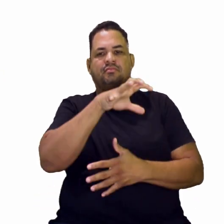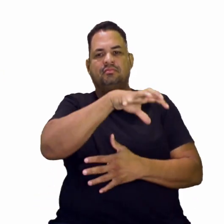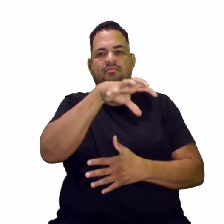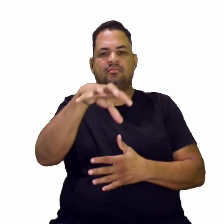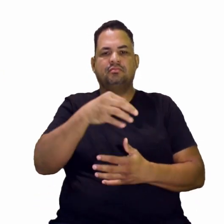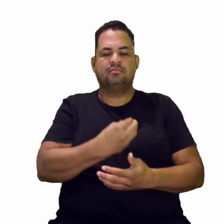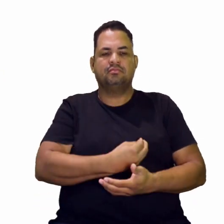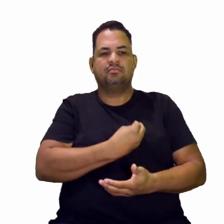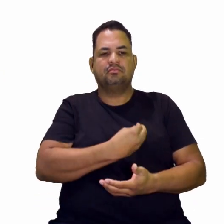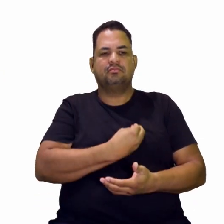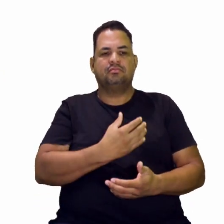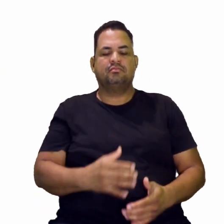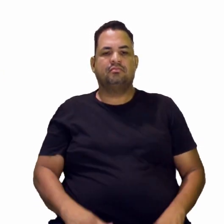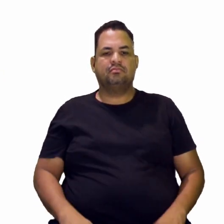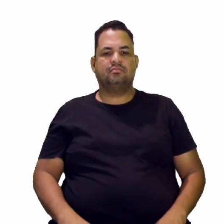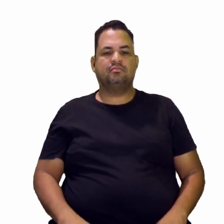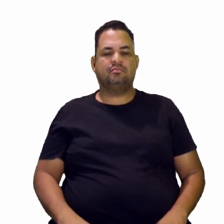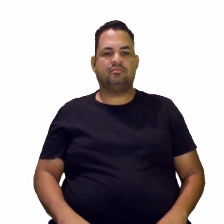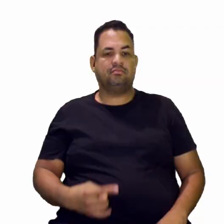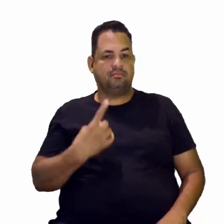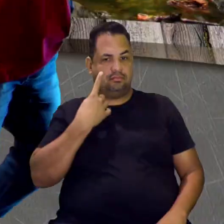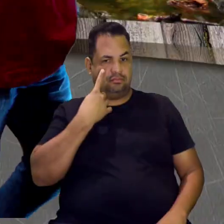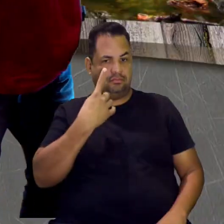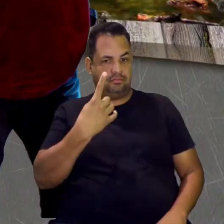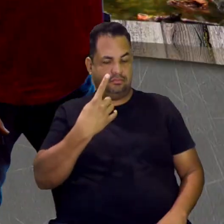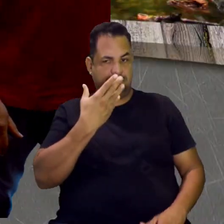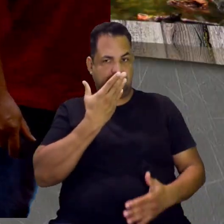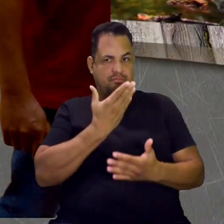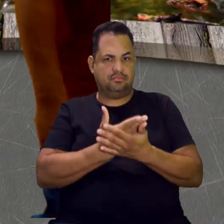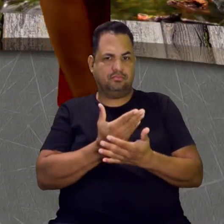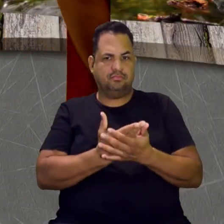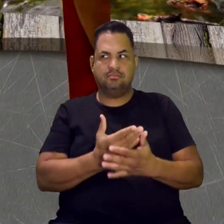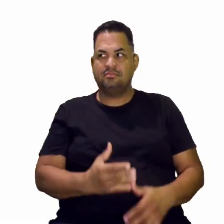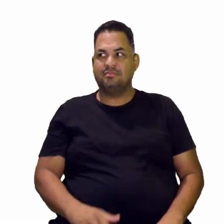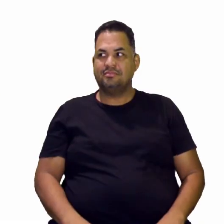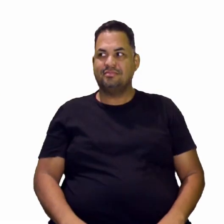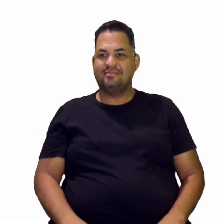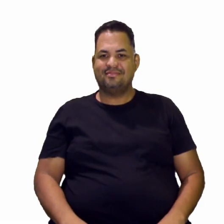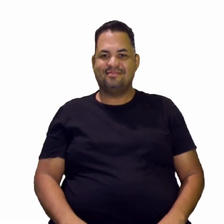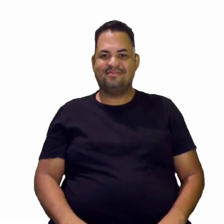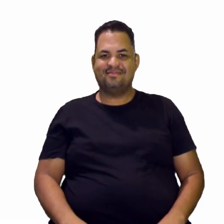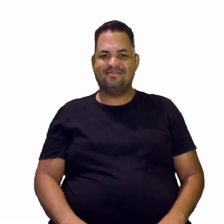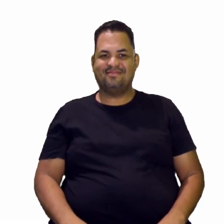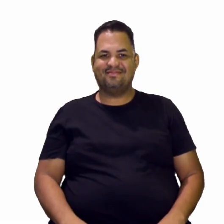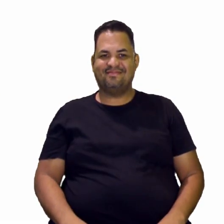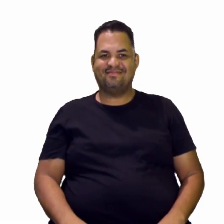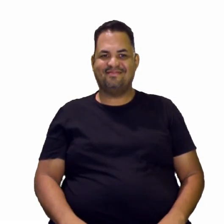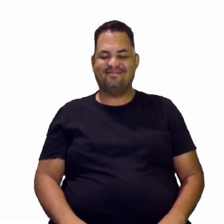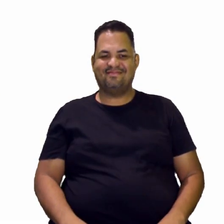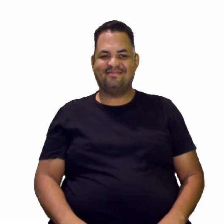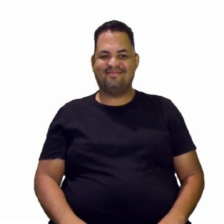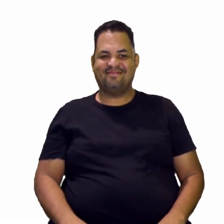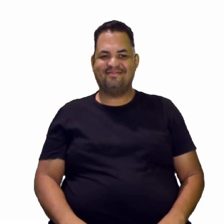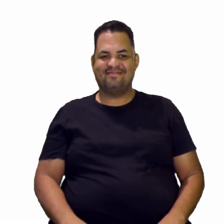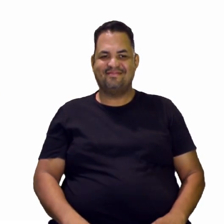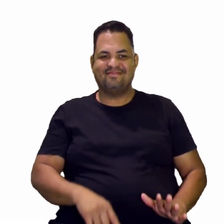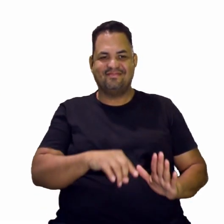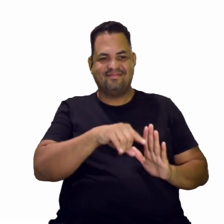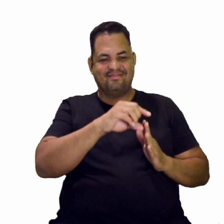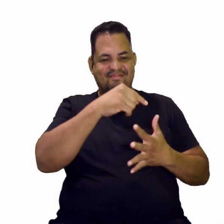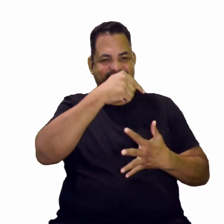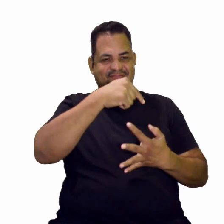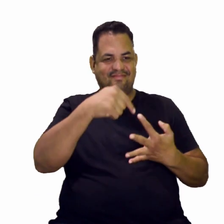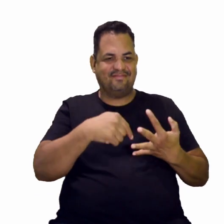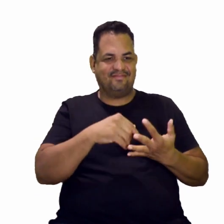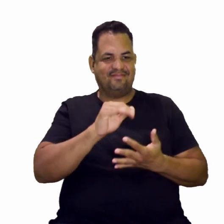ocupação dos seres vivos. Vimos aí os componentes bióticos